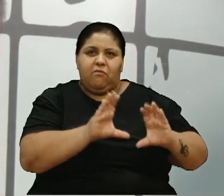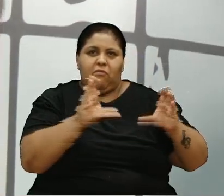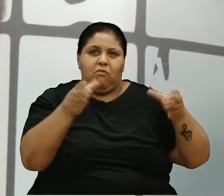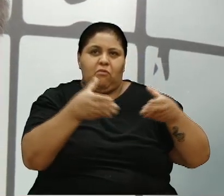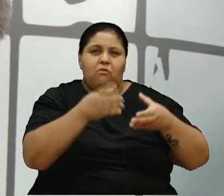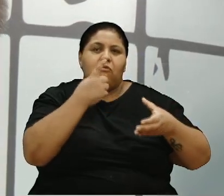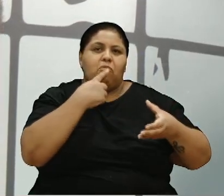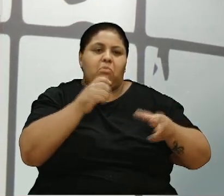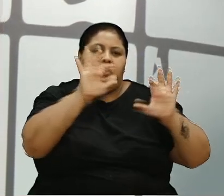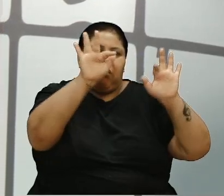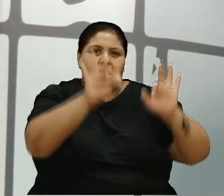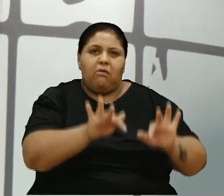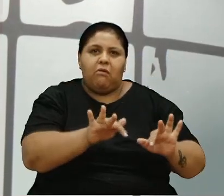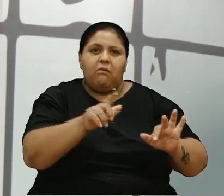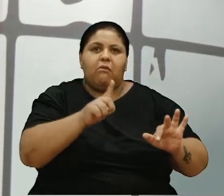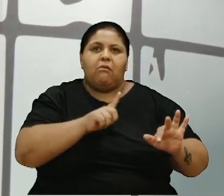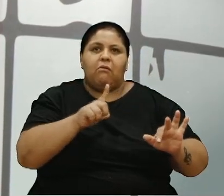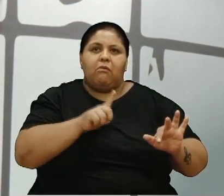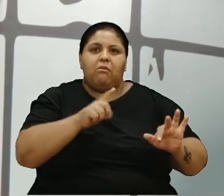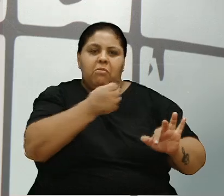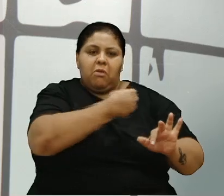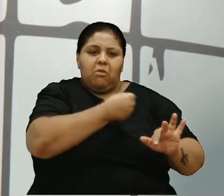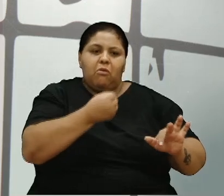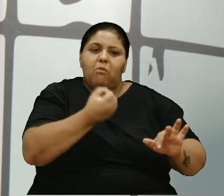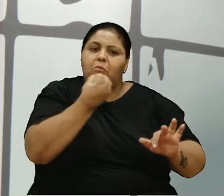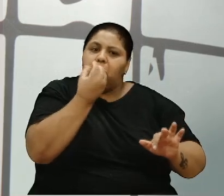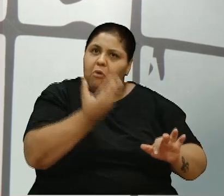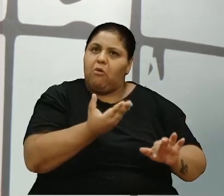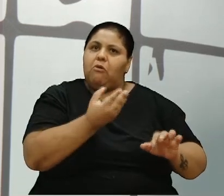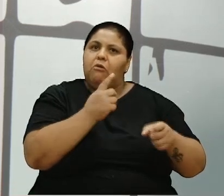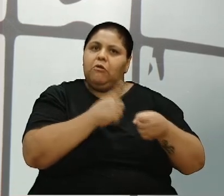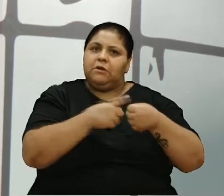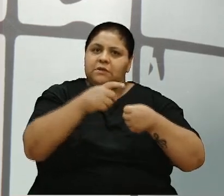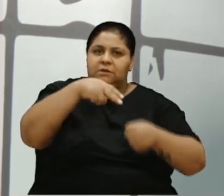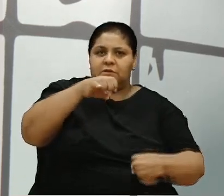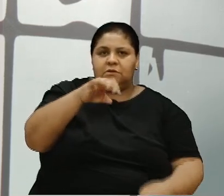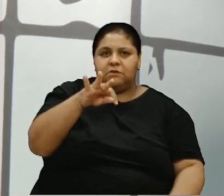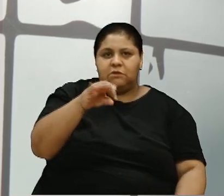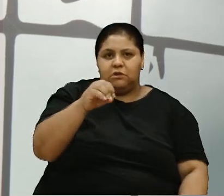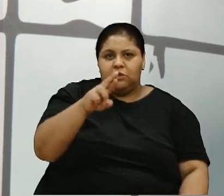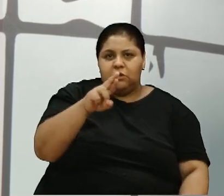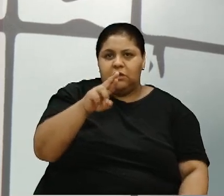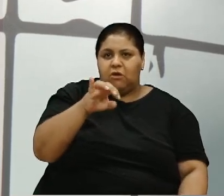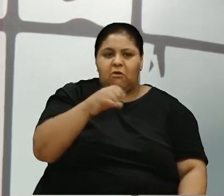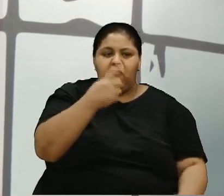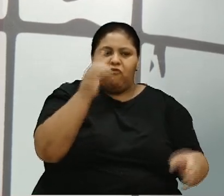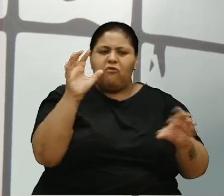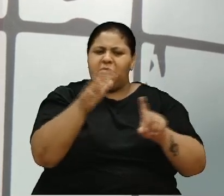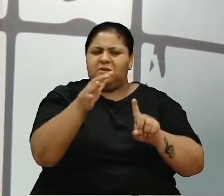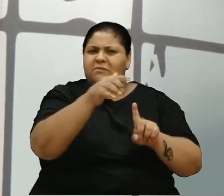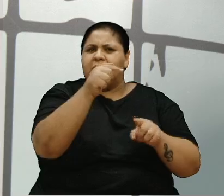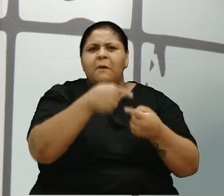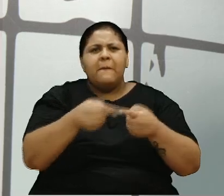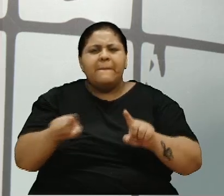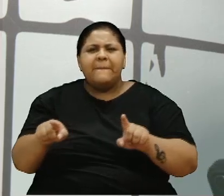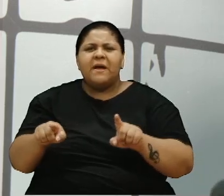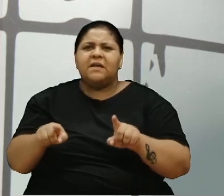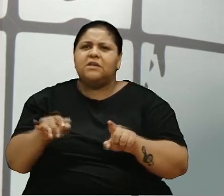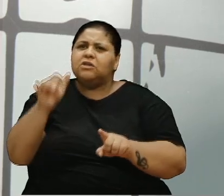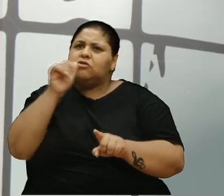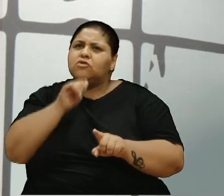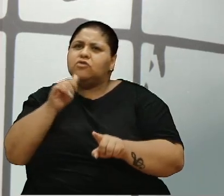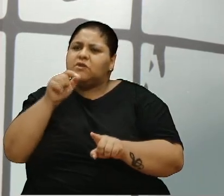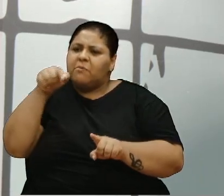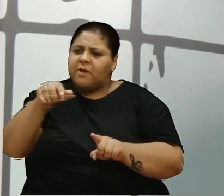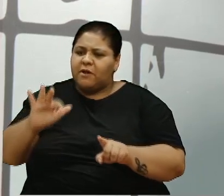basta no Comando Vermelho e tem uns índices bons lá na cidade de Niterói, no Rio de Janeiro. Não vou me inspirar tanto lá, mas vamos pegar o exemplo aqui de Flores